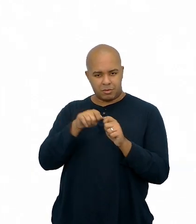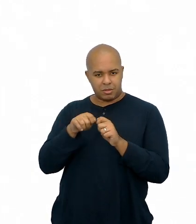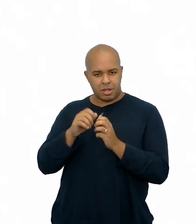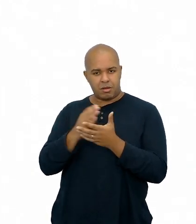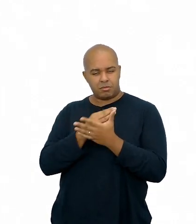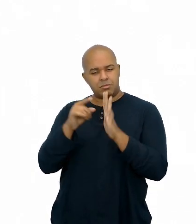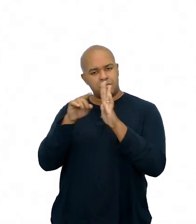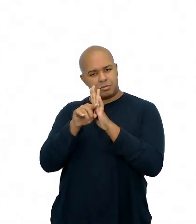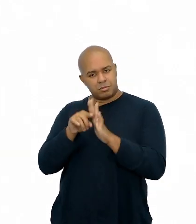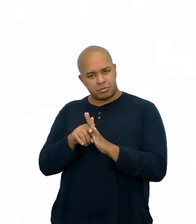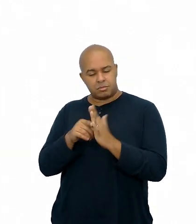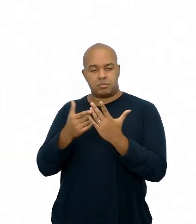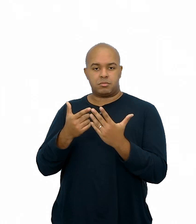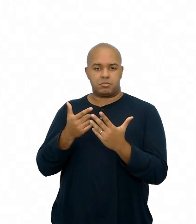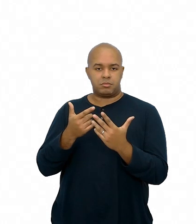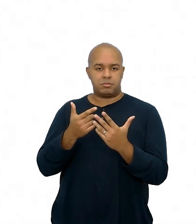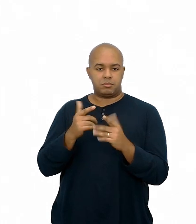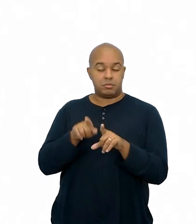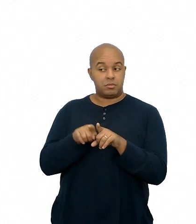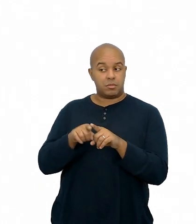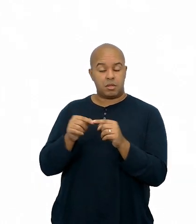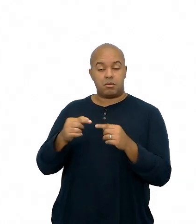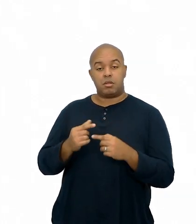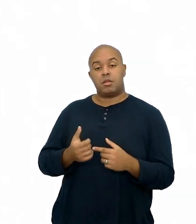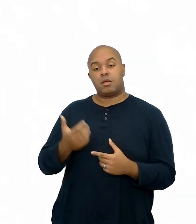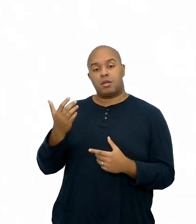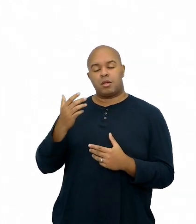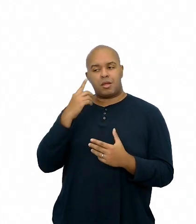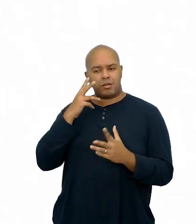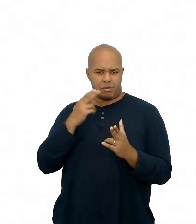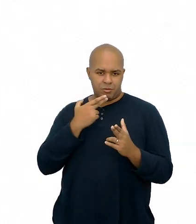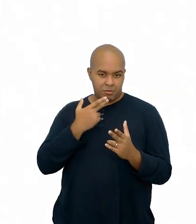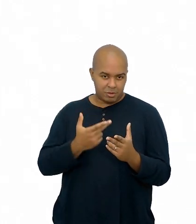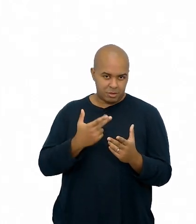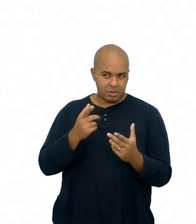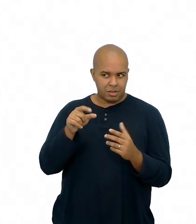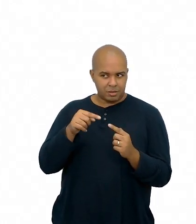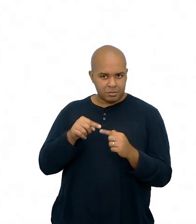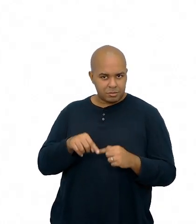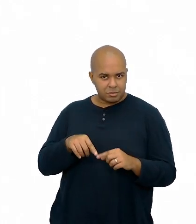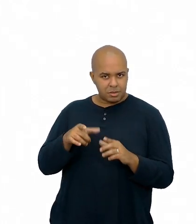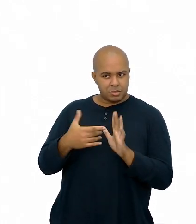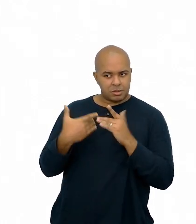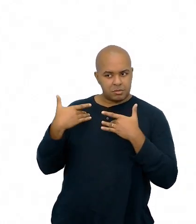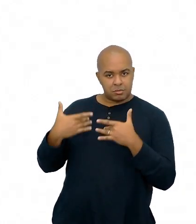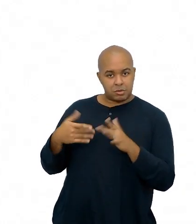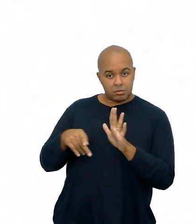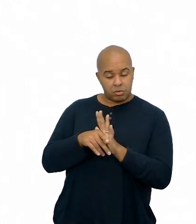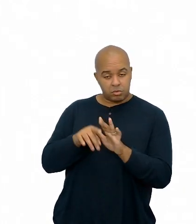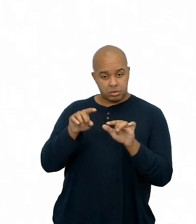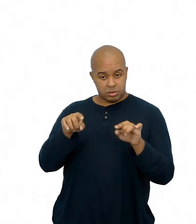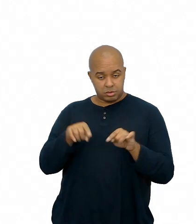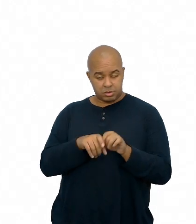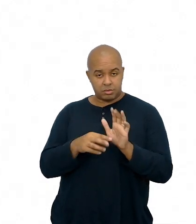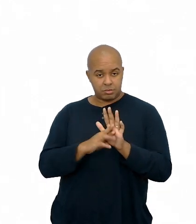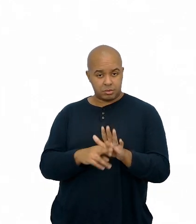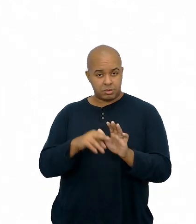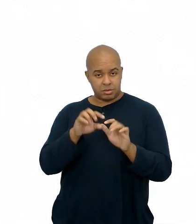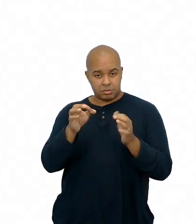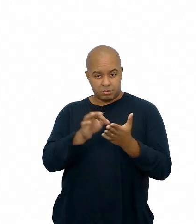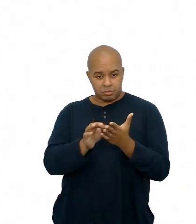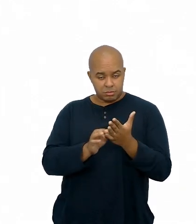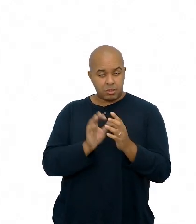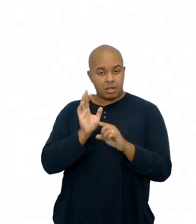alguns questionamentos, né? No caso aqui, como eu já falei, essa disposição dessa representação dessas